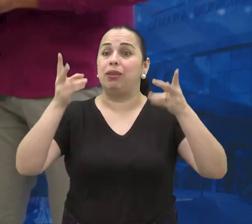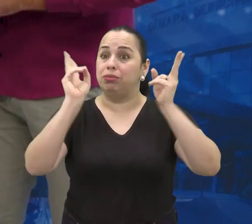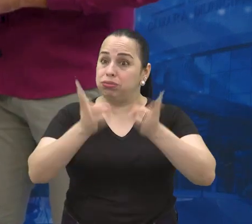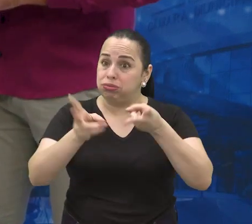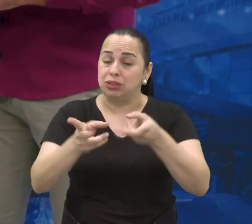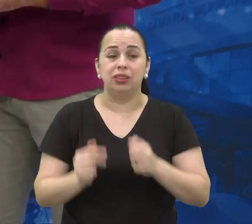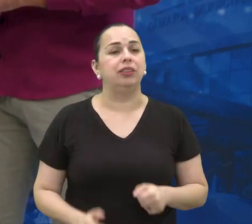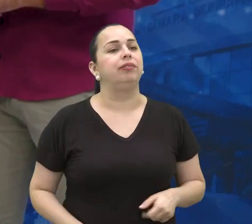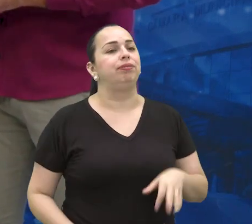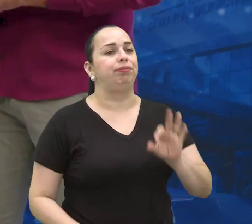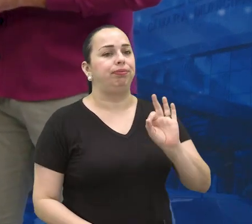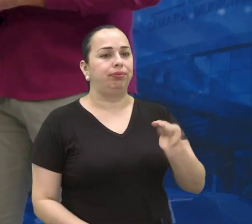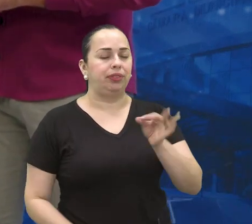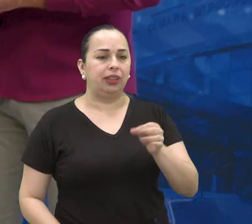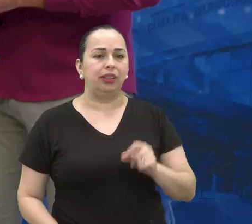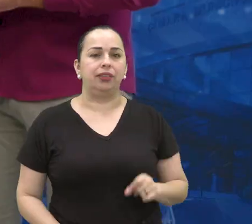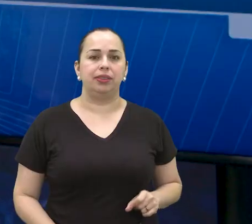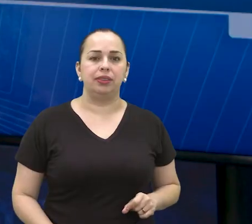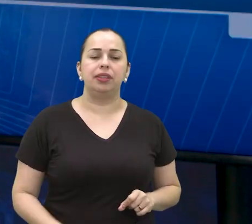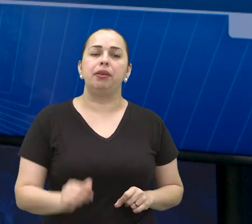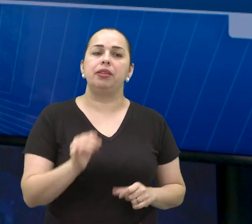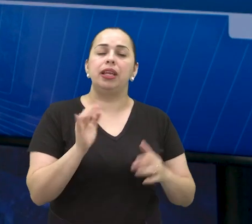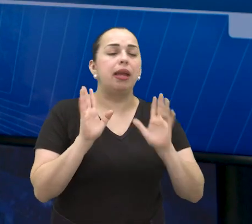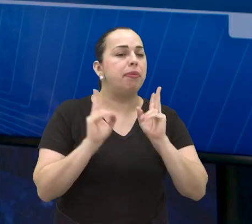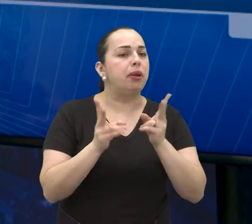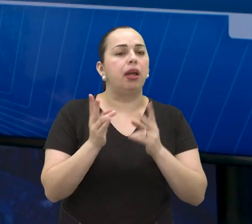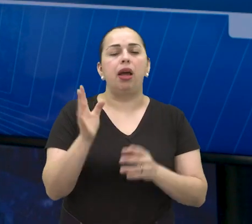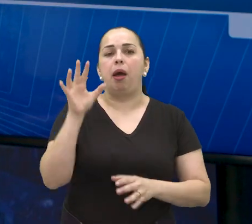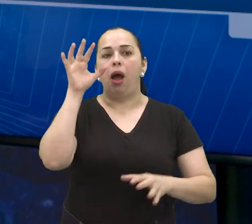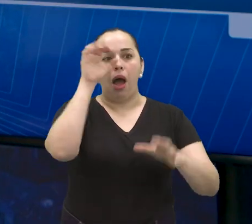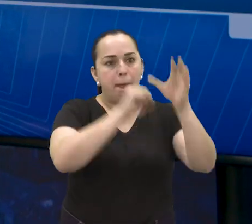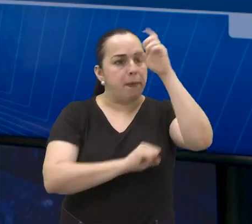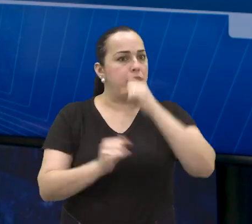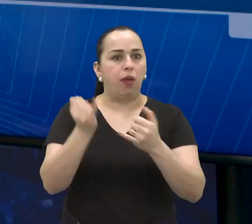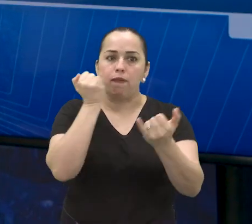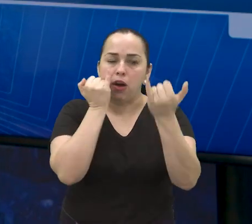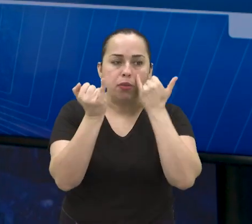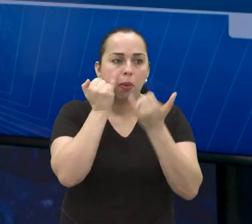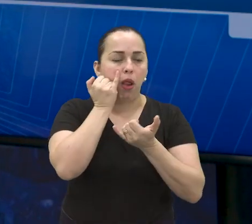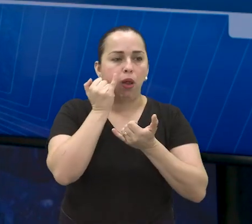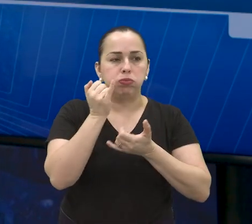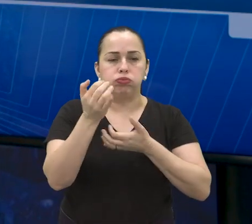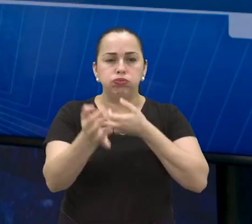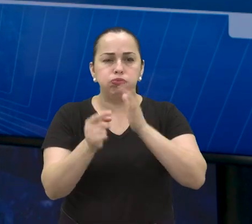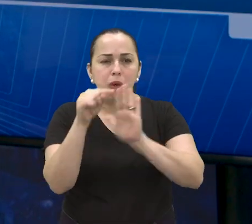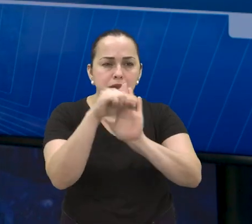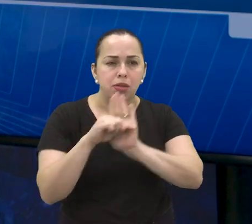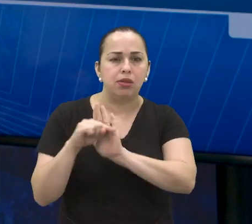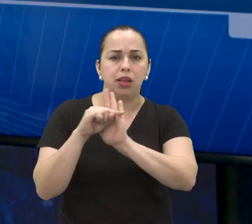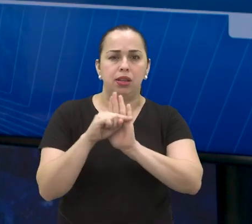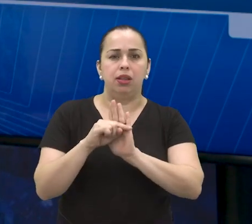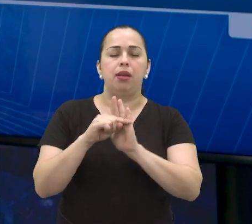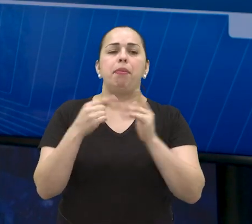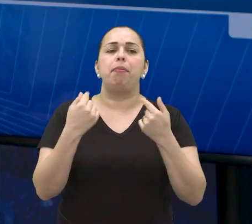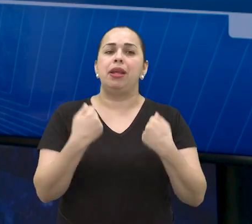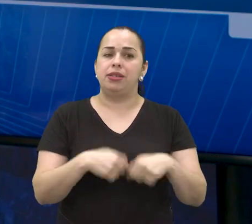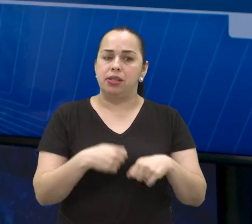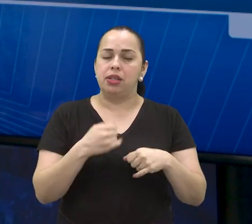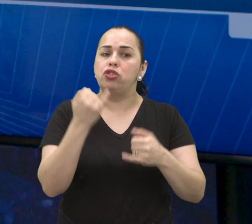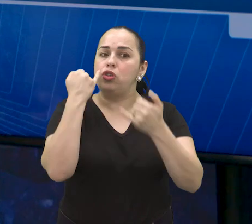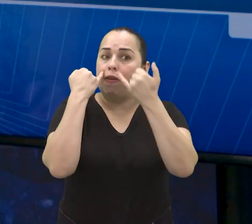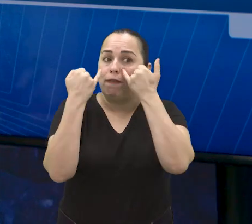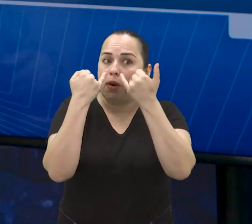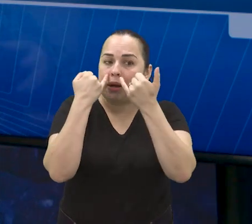né? Com certeza. Se munir de informação. Como qualquer solicitação de aumento salarial, a gente precisa de se munir aí